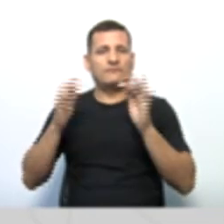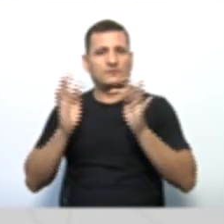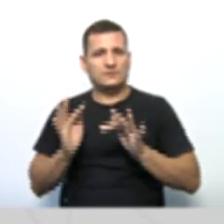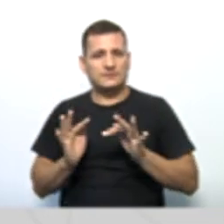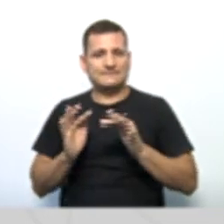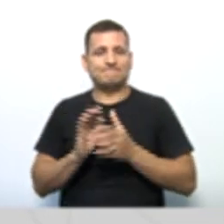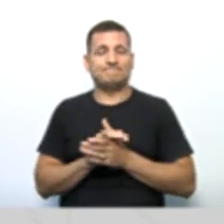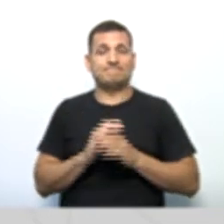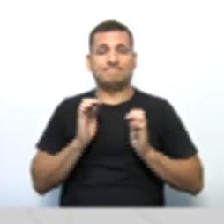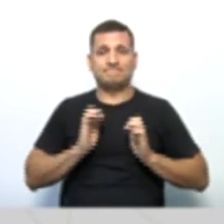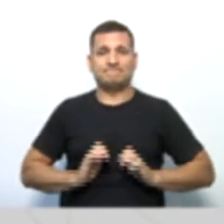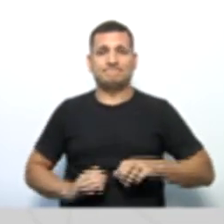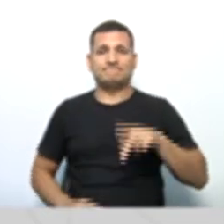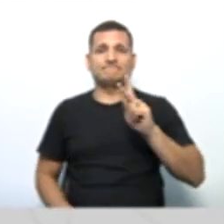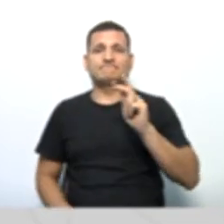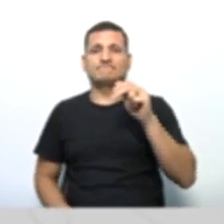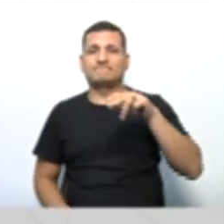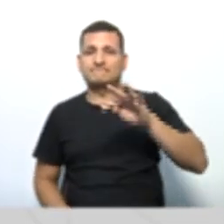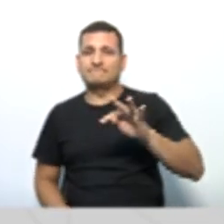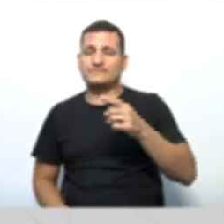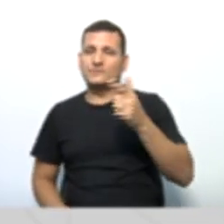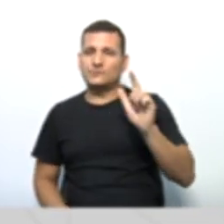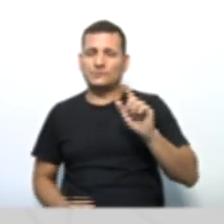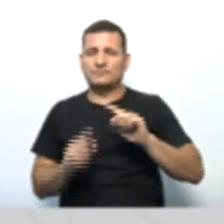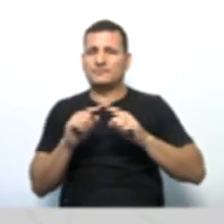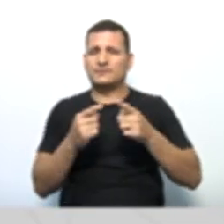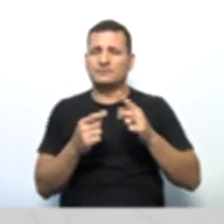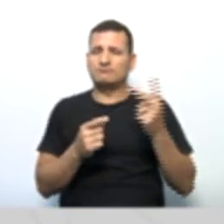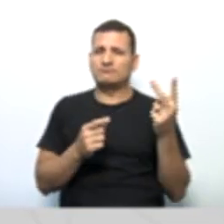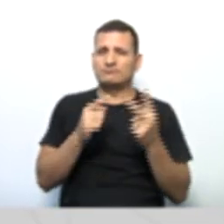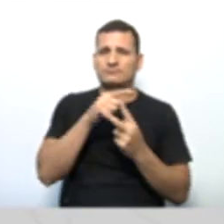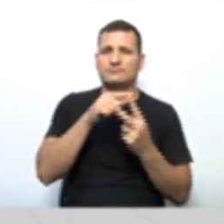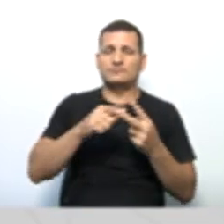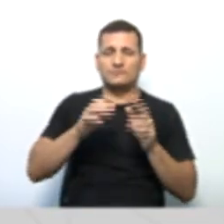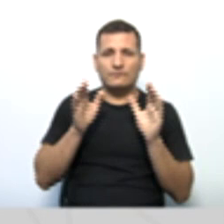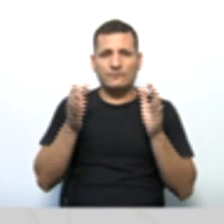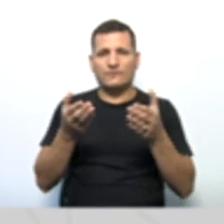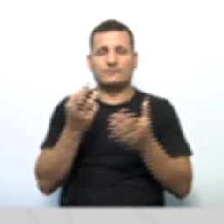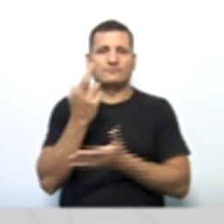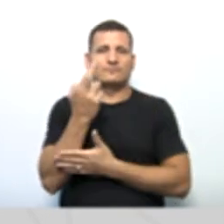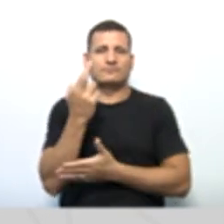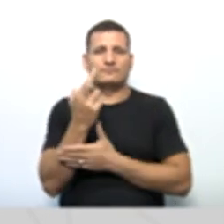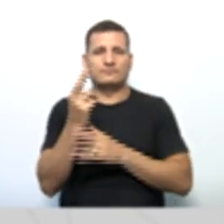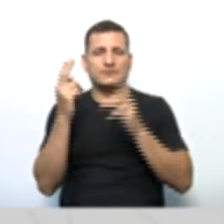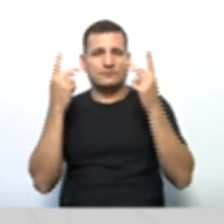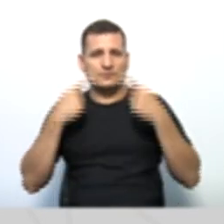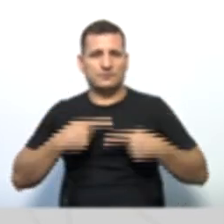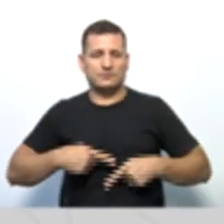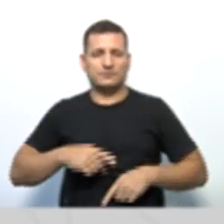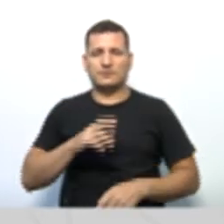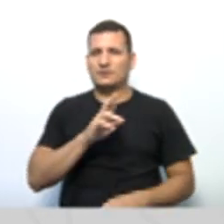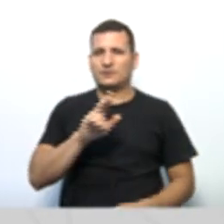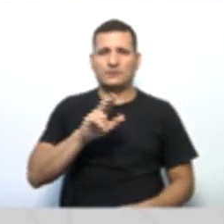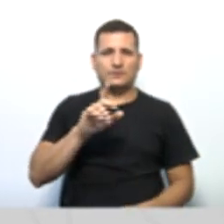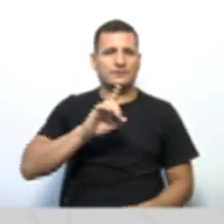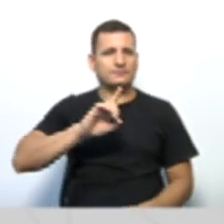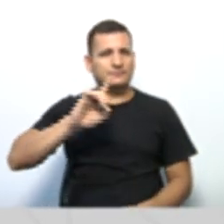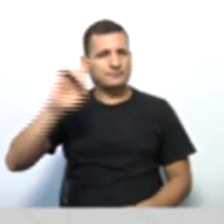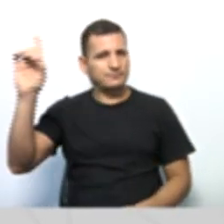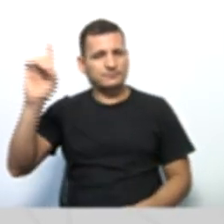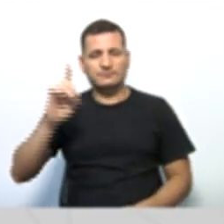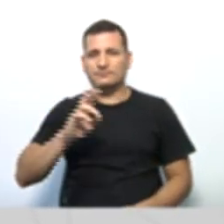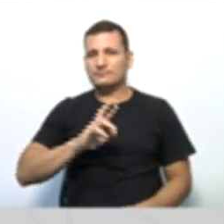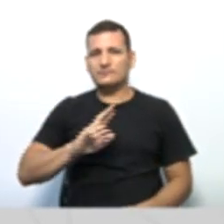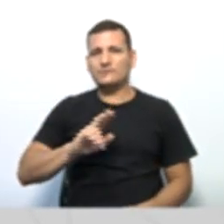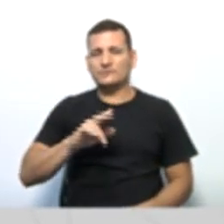já vai conduzir de outra forma, mas as duas vão focar na autonomia do homem. Não é Deus, não é uma divindade